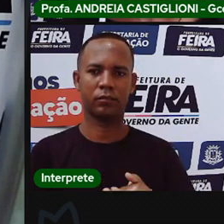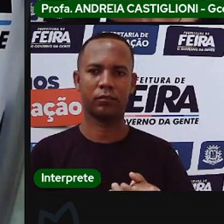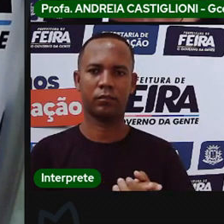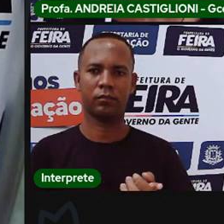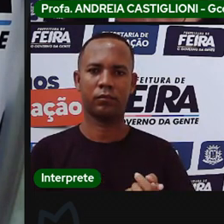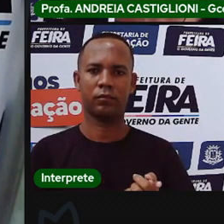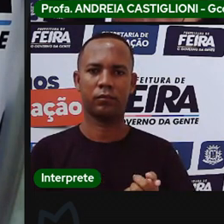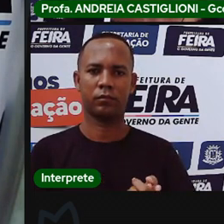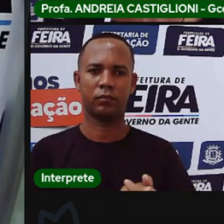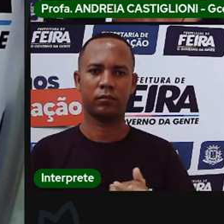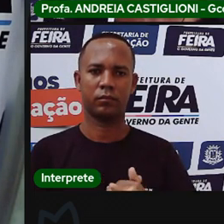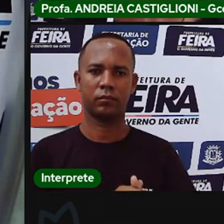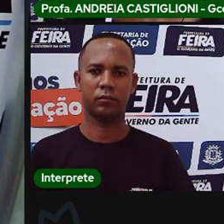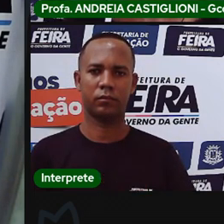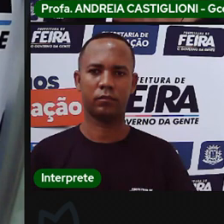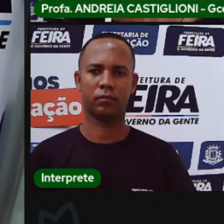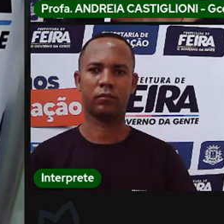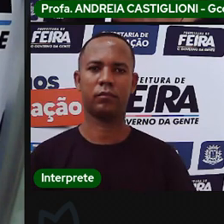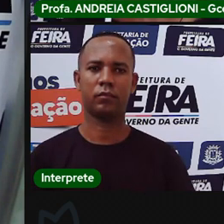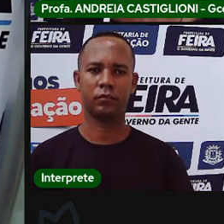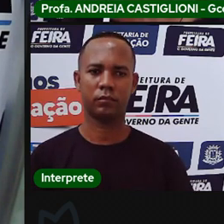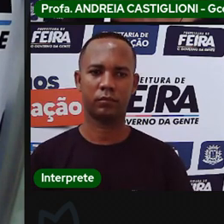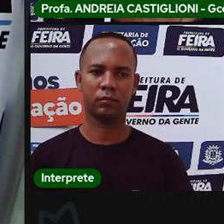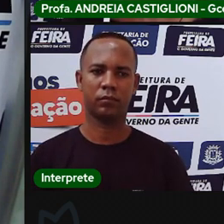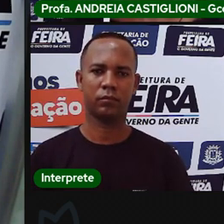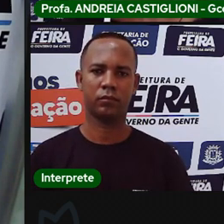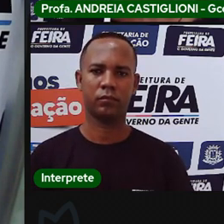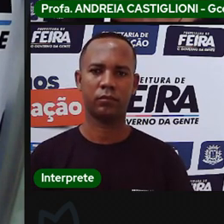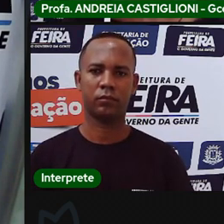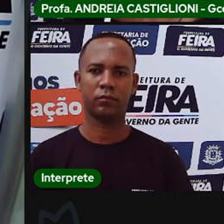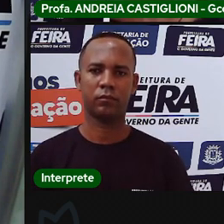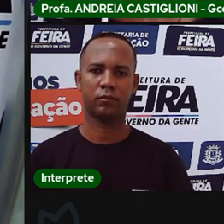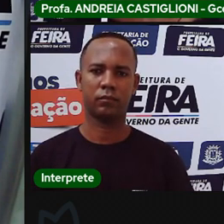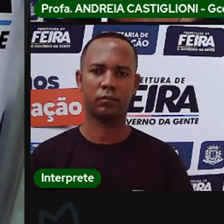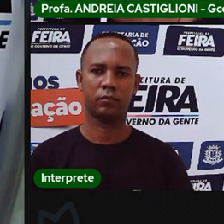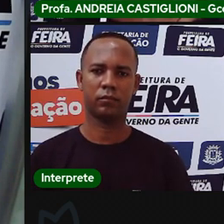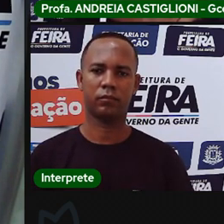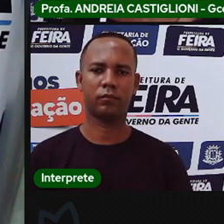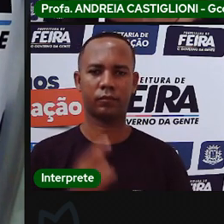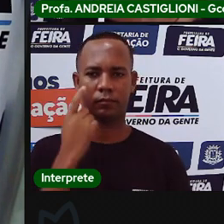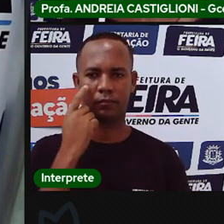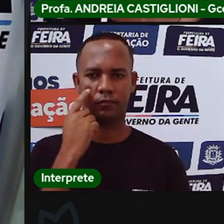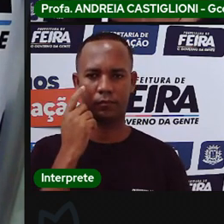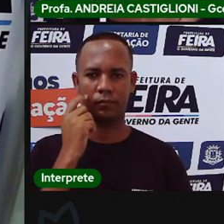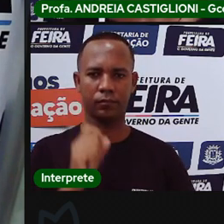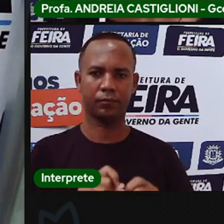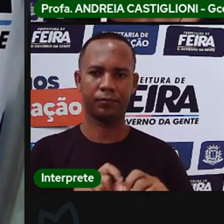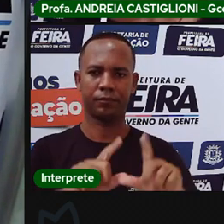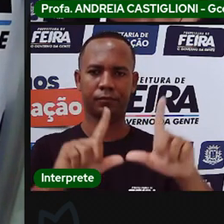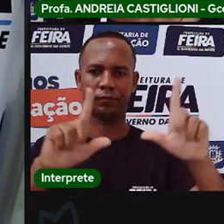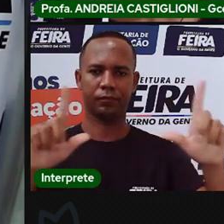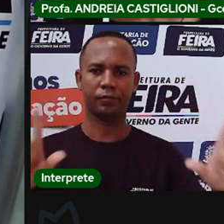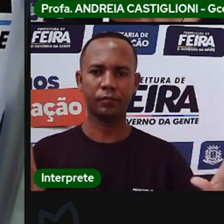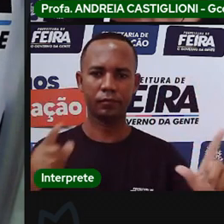No Tec, pode ajudar aí, tirar Marília e colocar os slides, por favor.